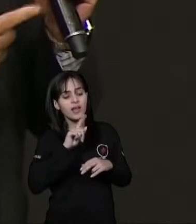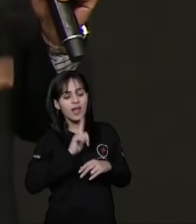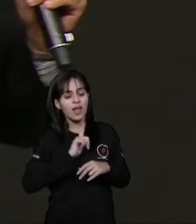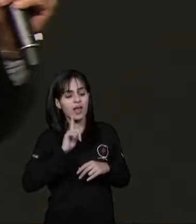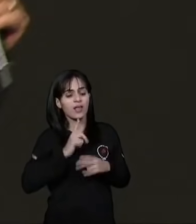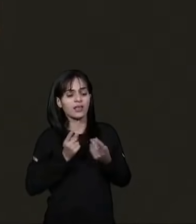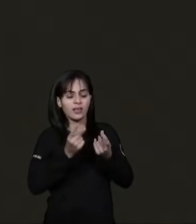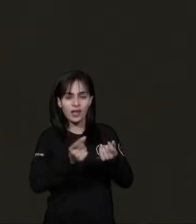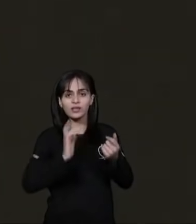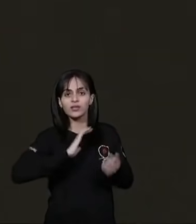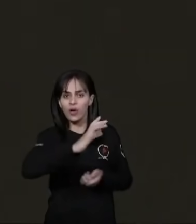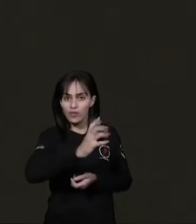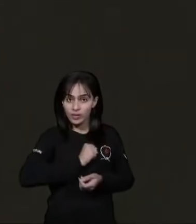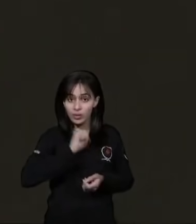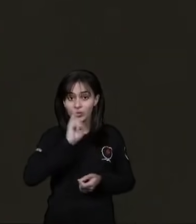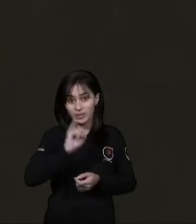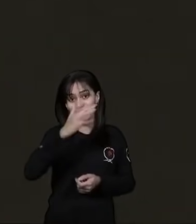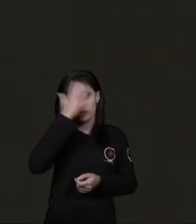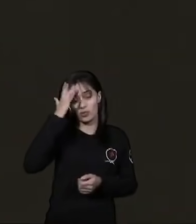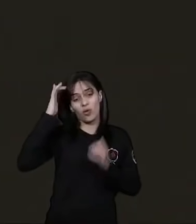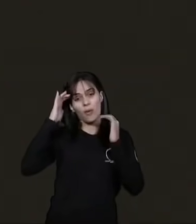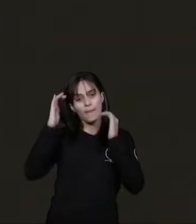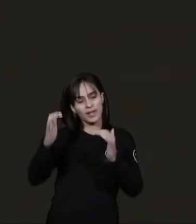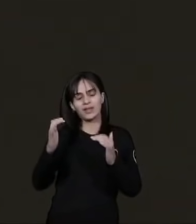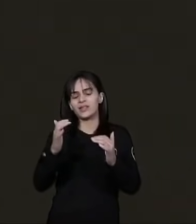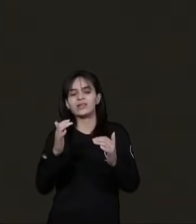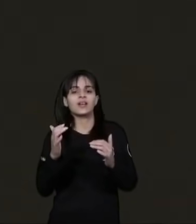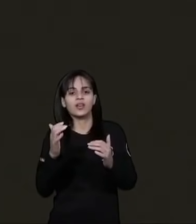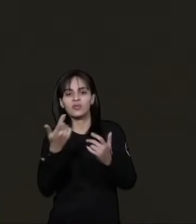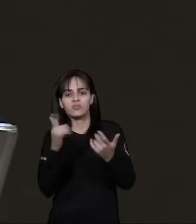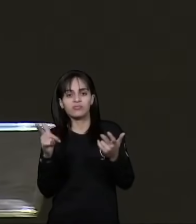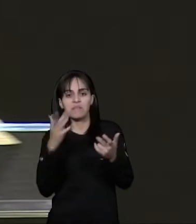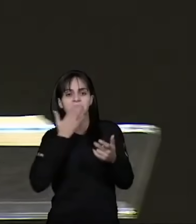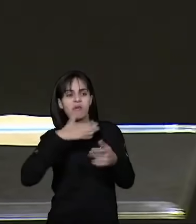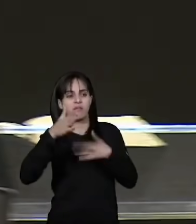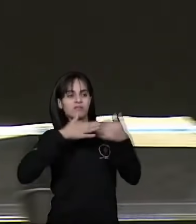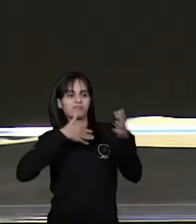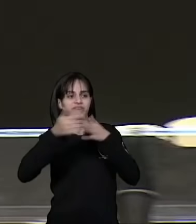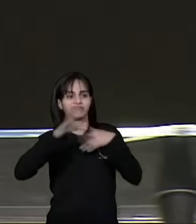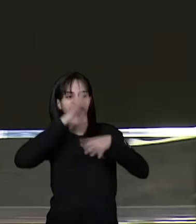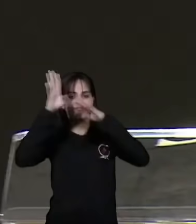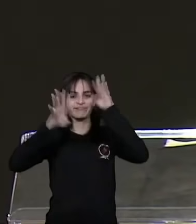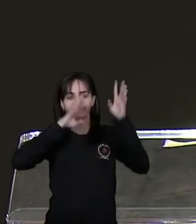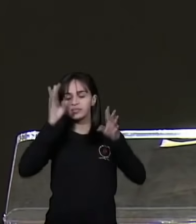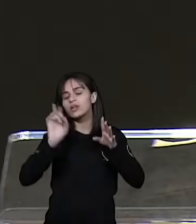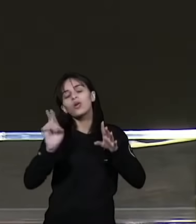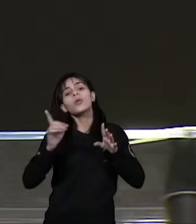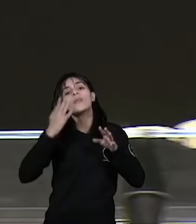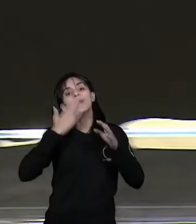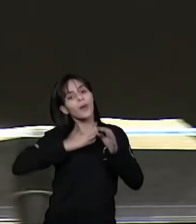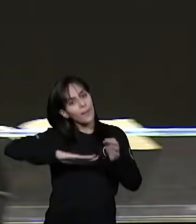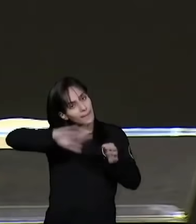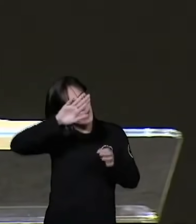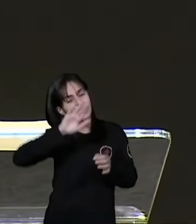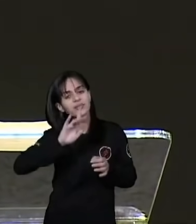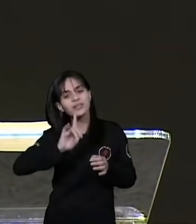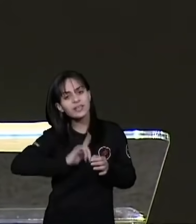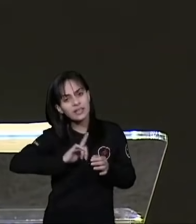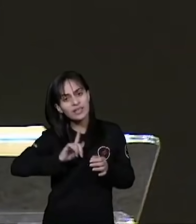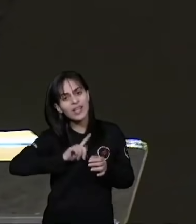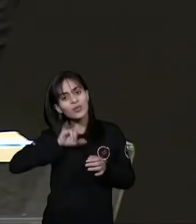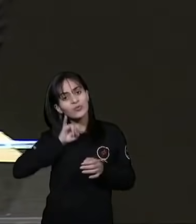que para os que lhe obedecem não tem promessa solta na Bíblia todas as promessas da Bíblia